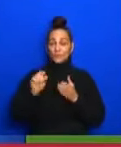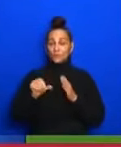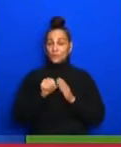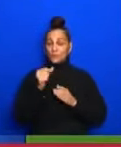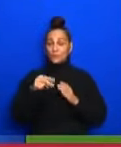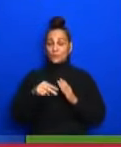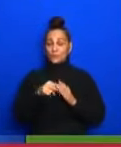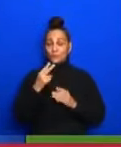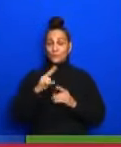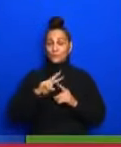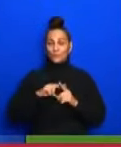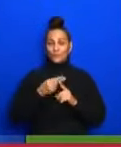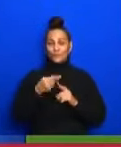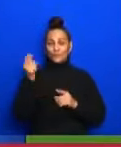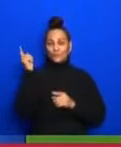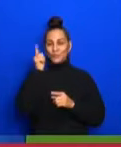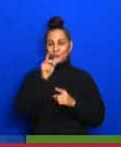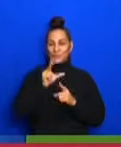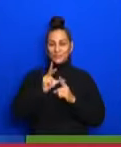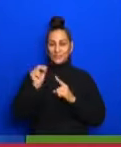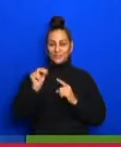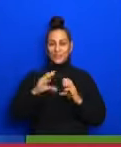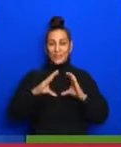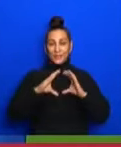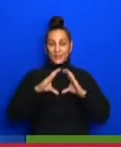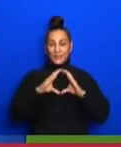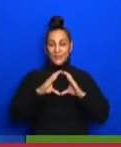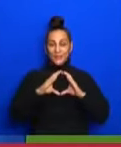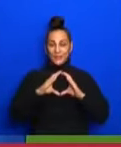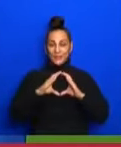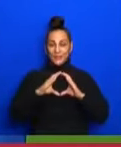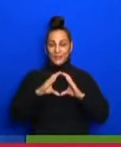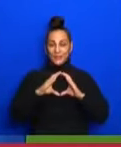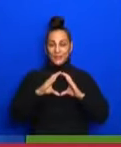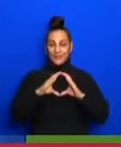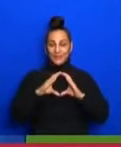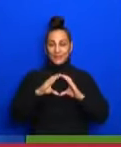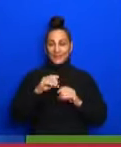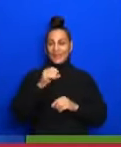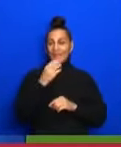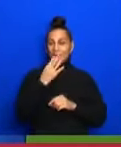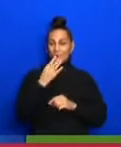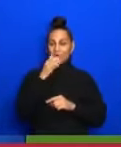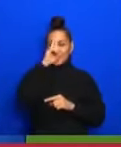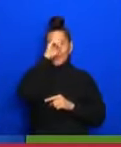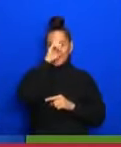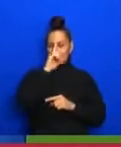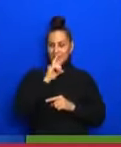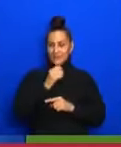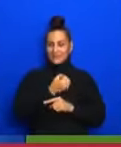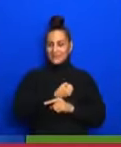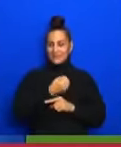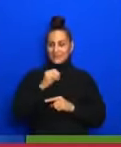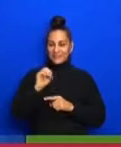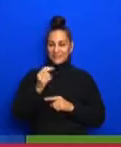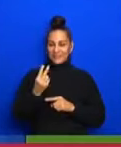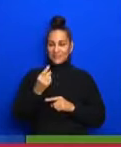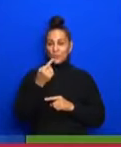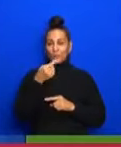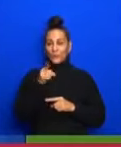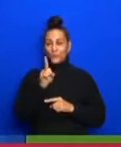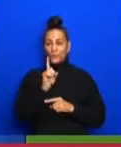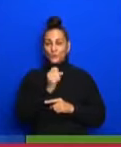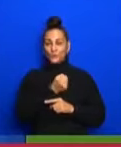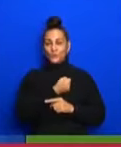no segundo sorteio da dupla cena. Bola amarela, 02. Amarela, 02. E agora, o sexto